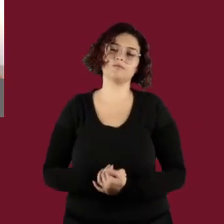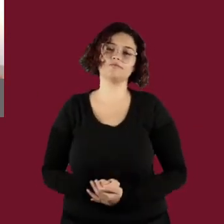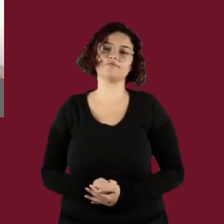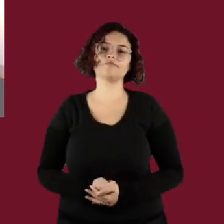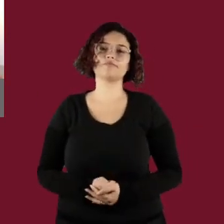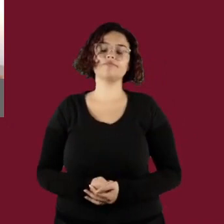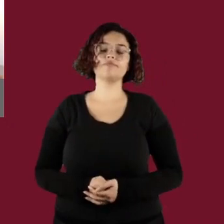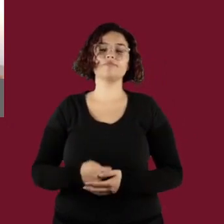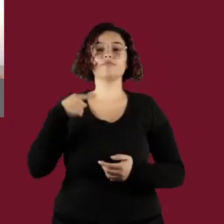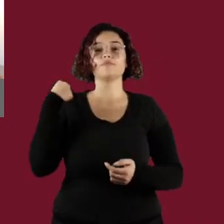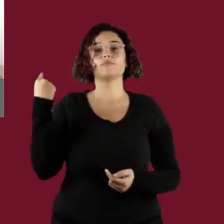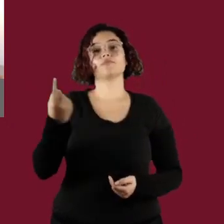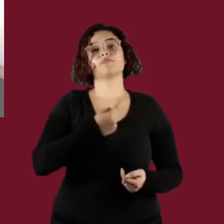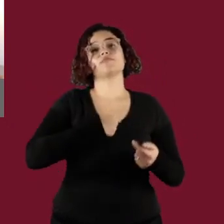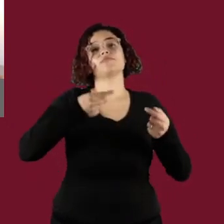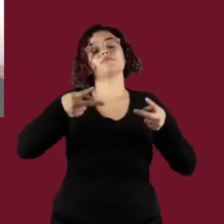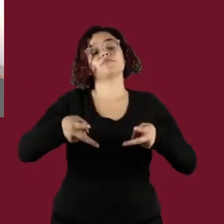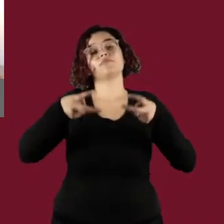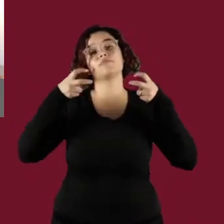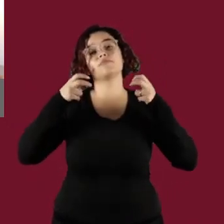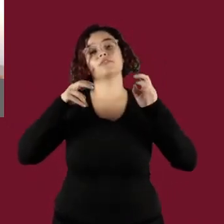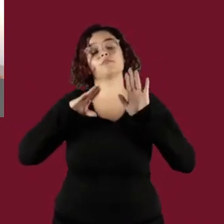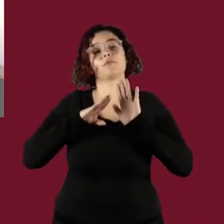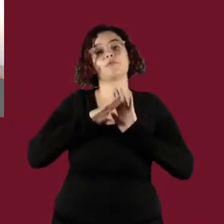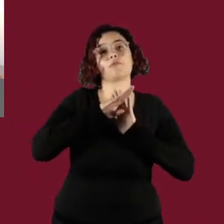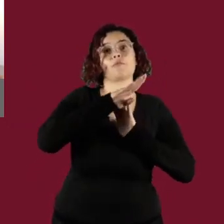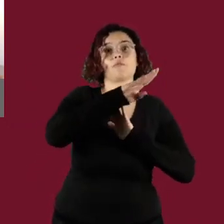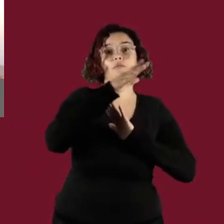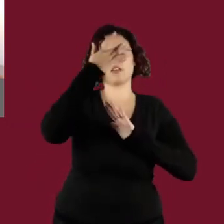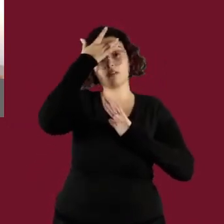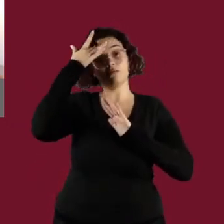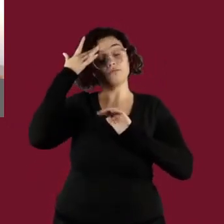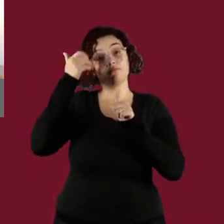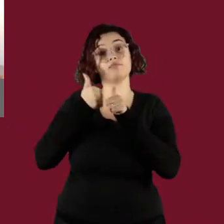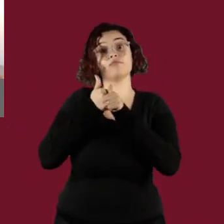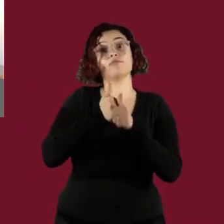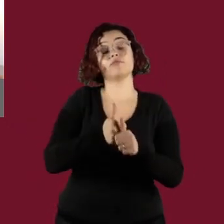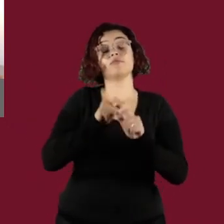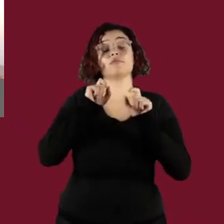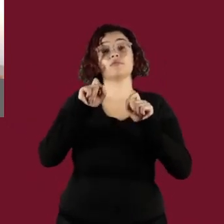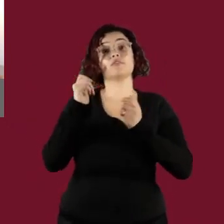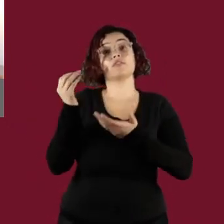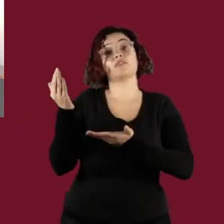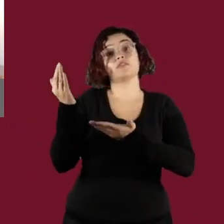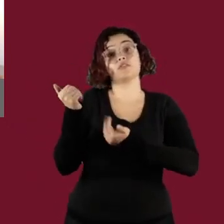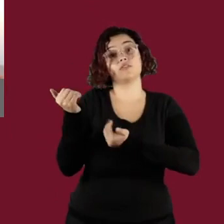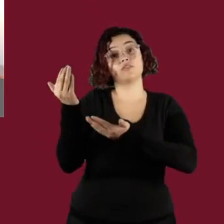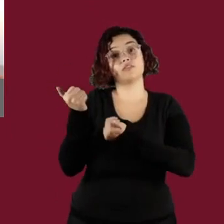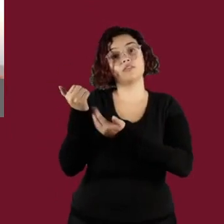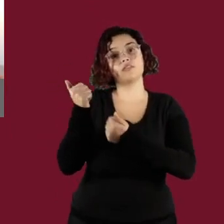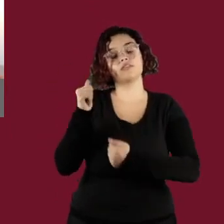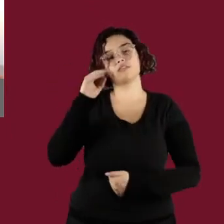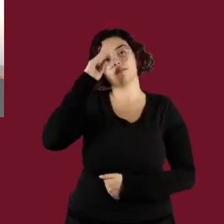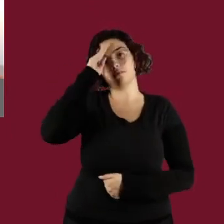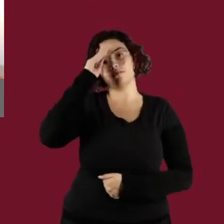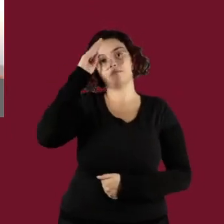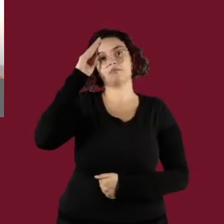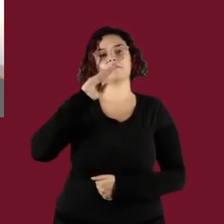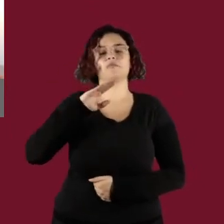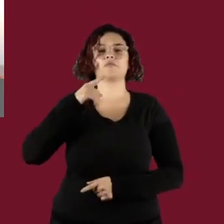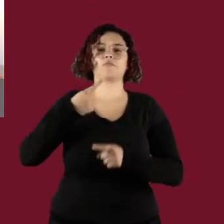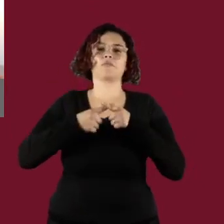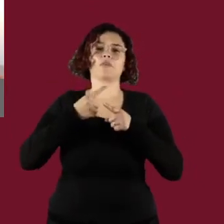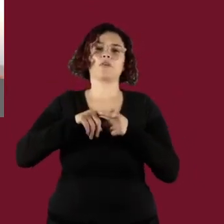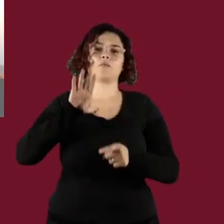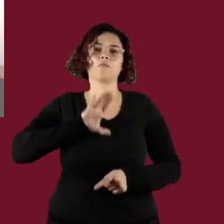gente percebe é esse aumento da audiência, esse aumento de jovens, que principalmente depois, porque português foi a primeira